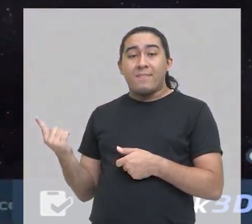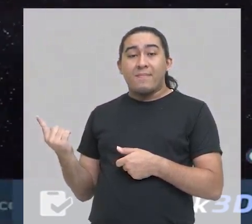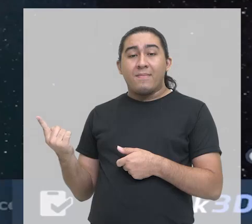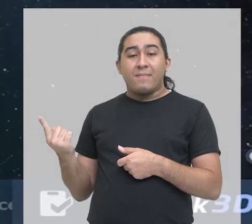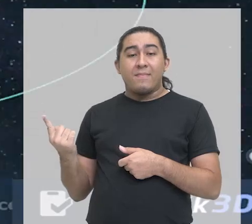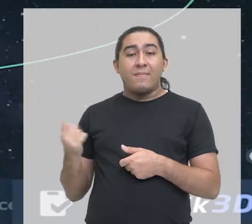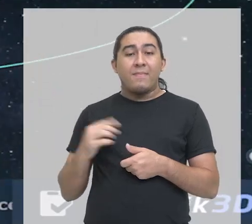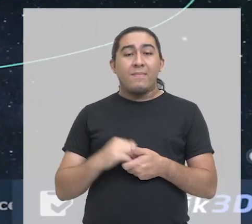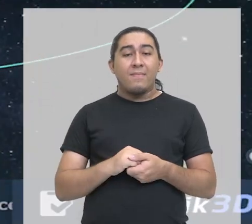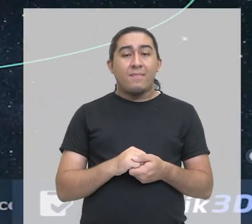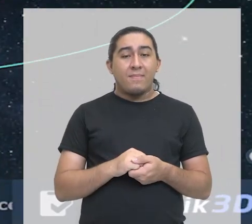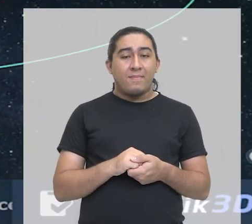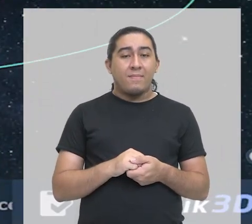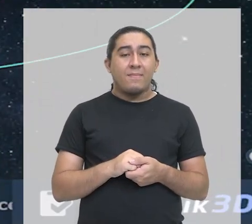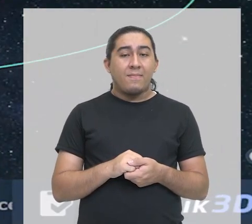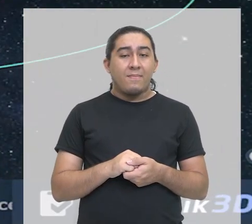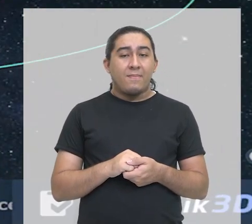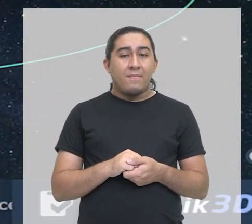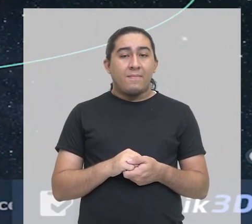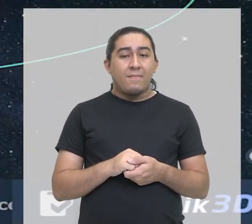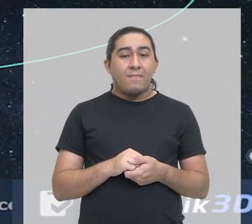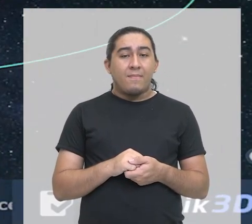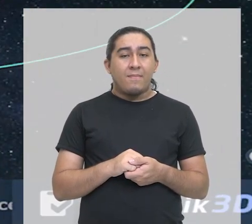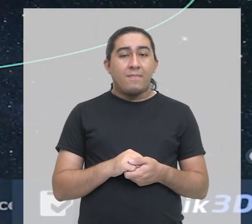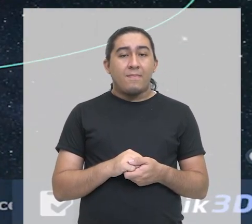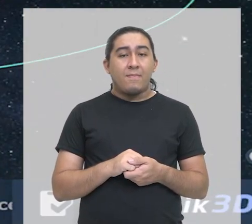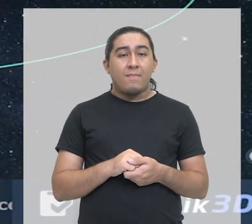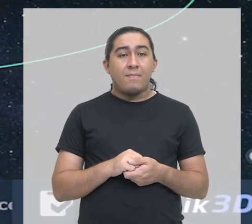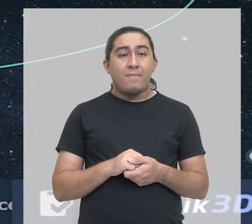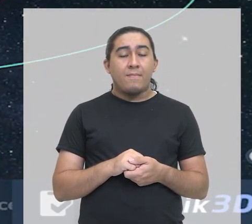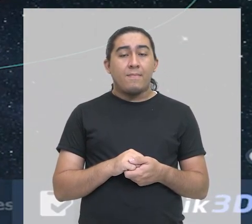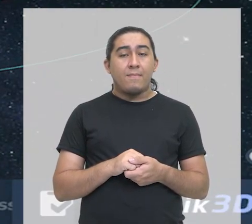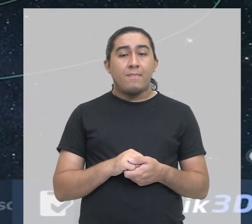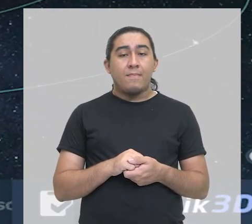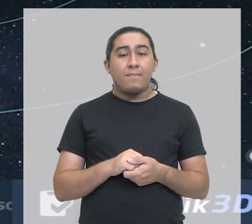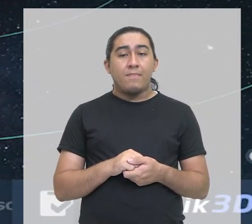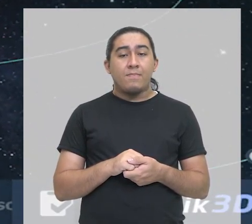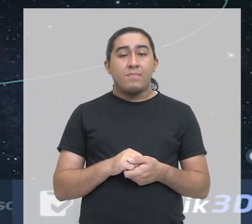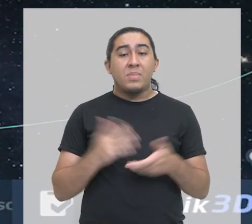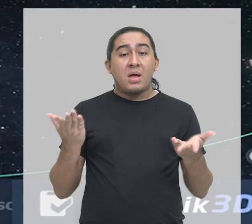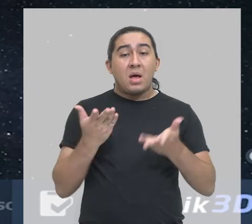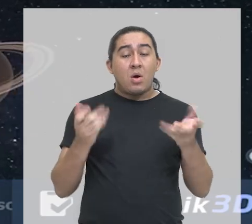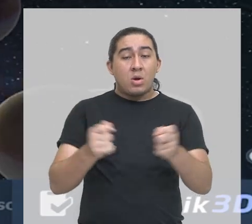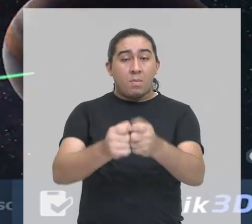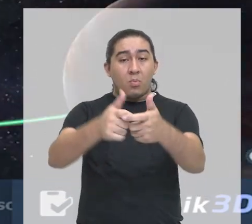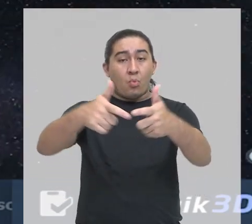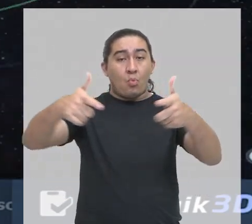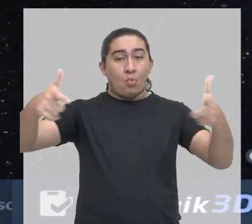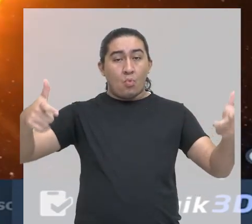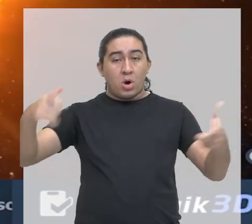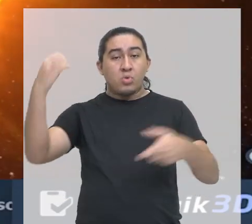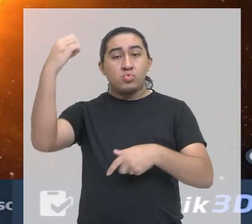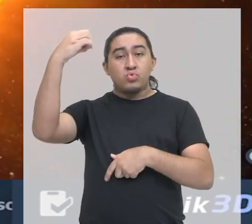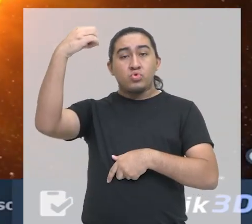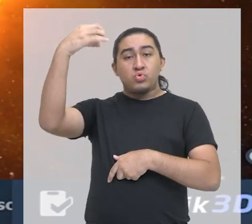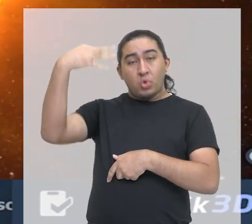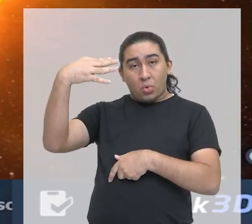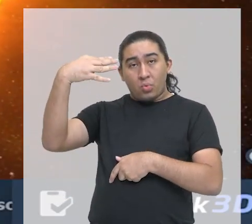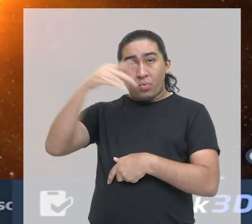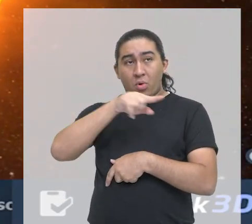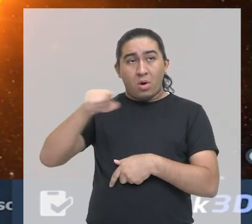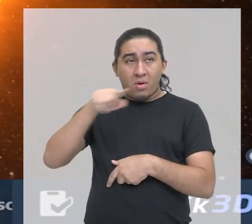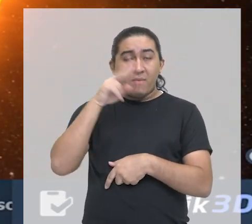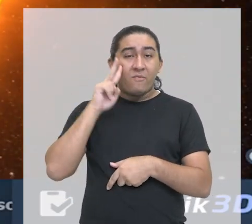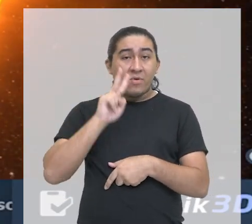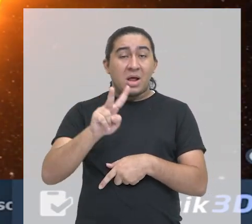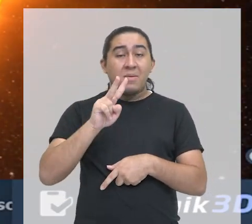pronto, estamos viajando até o sistema solar. E agora eu vou ampliar até o nosso Sol para você observar um pouco mais de perto